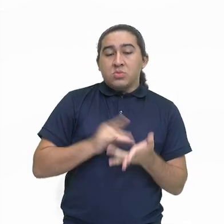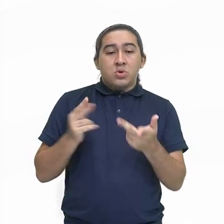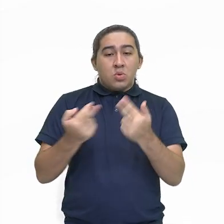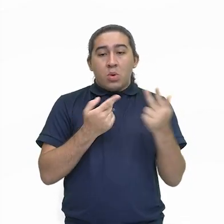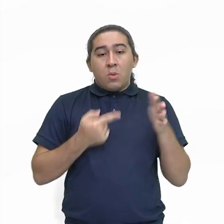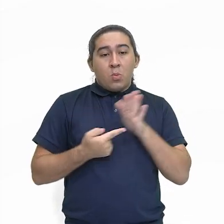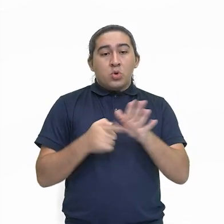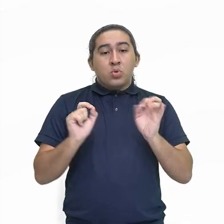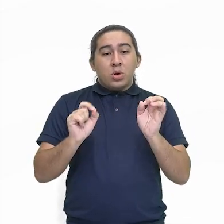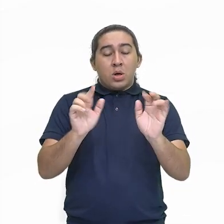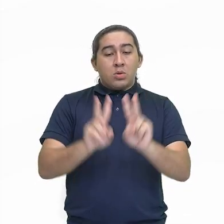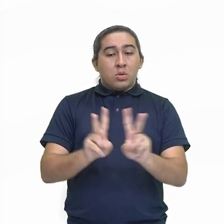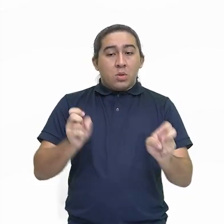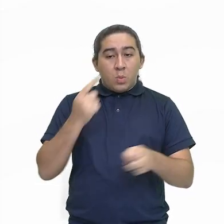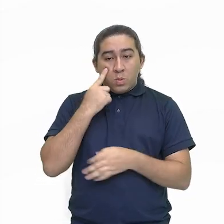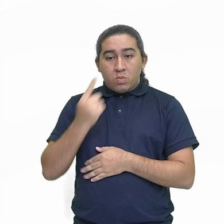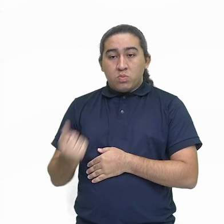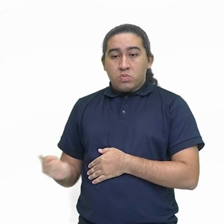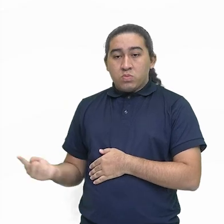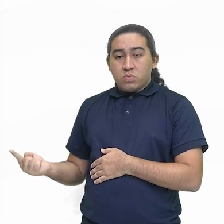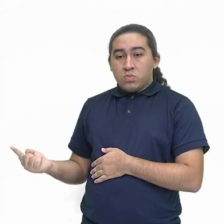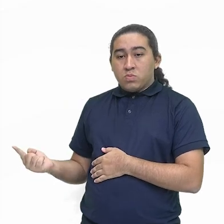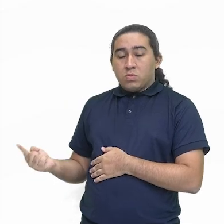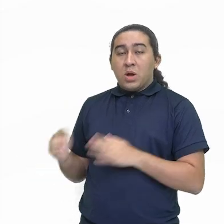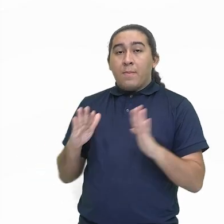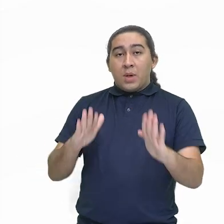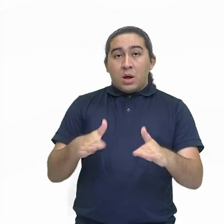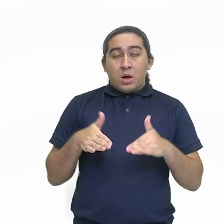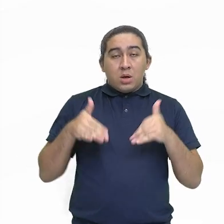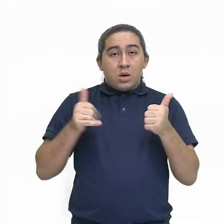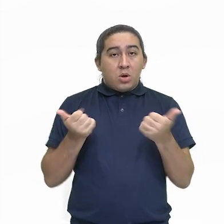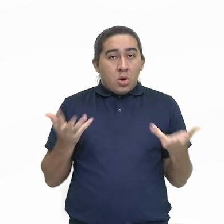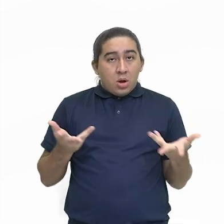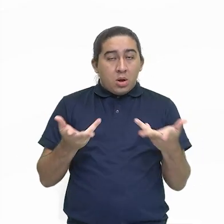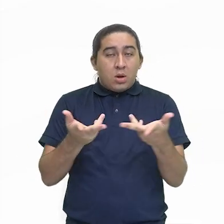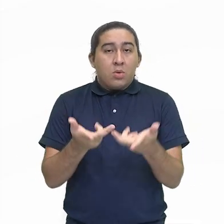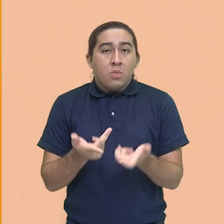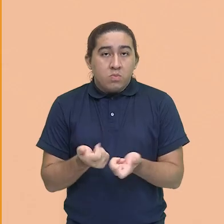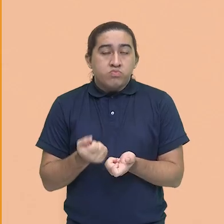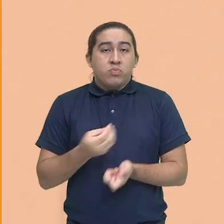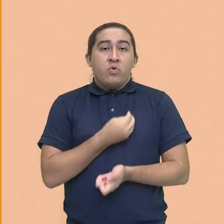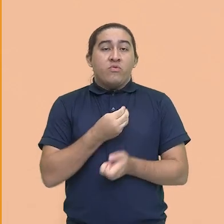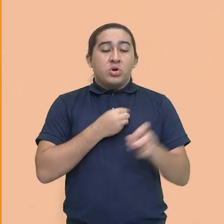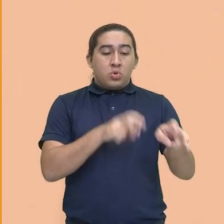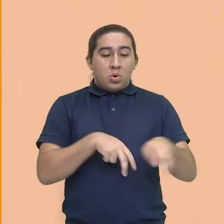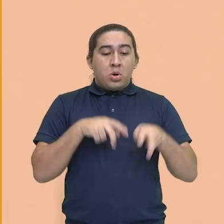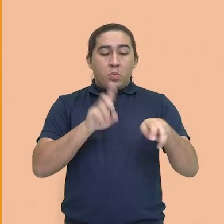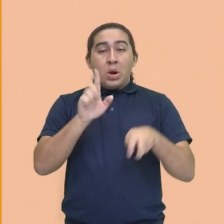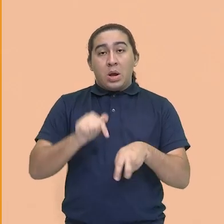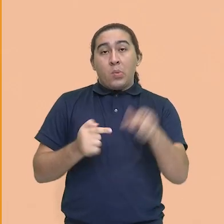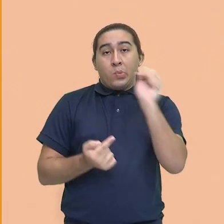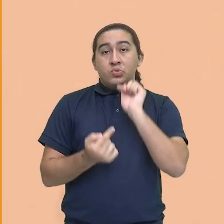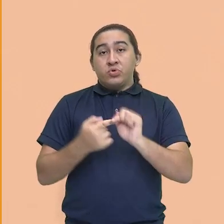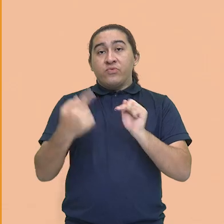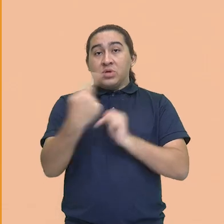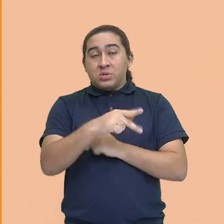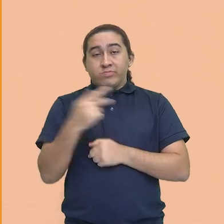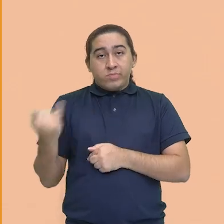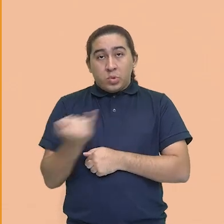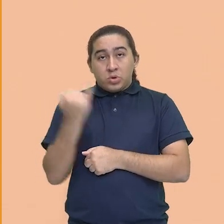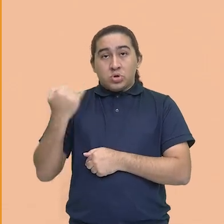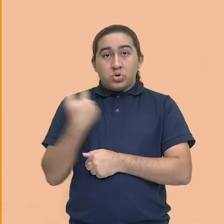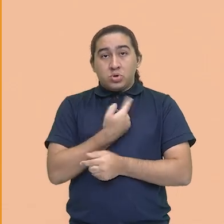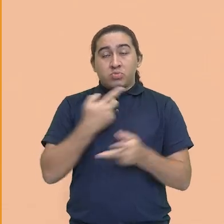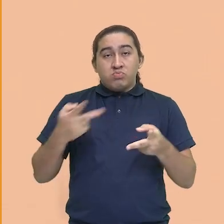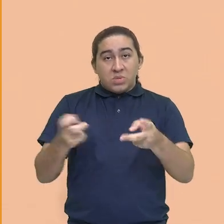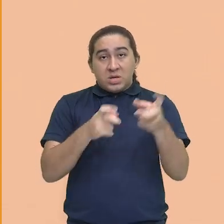último tópico da melhoria das condições de vida no campo, que é o que eles também buscam, Então isso sempre é importante de observar